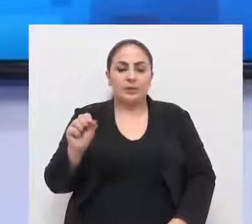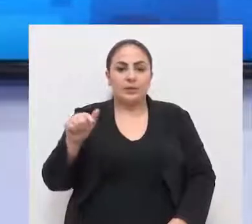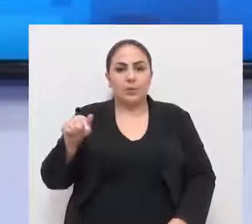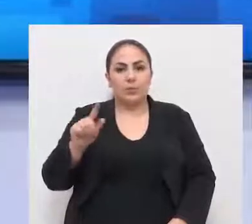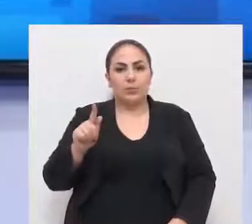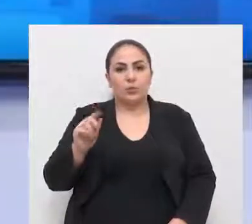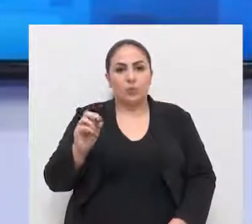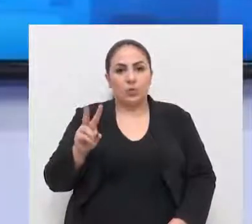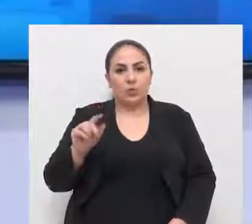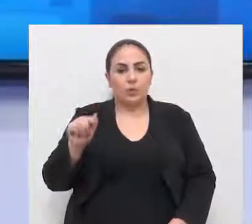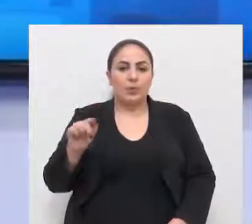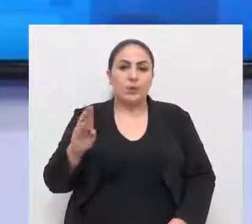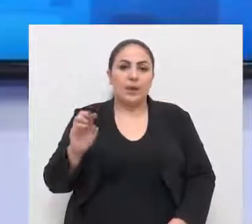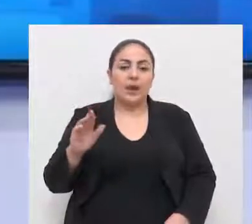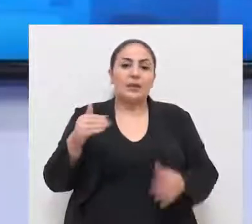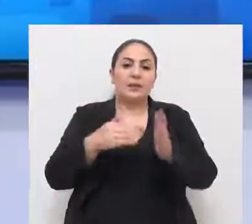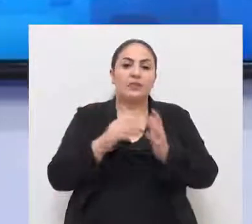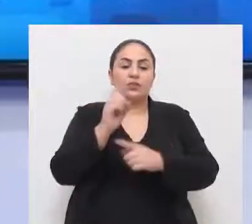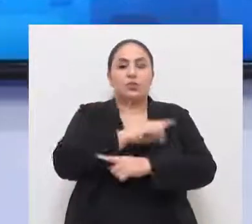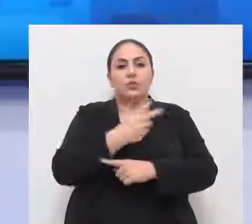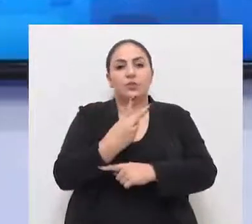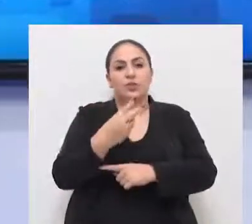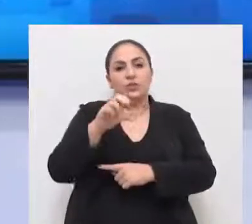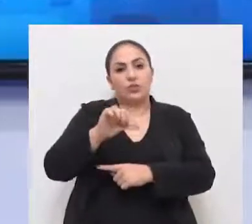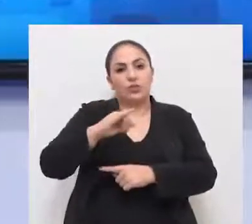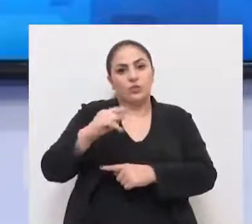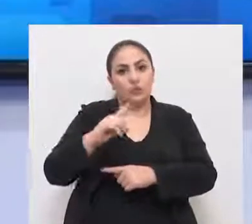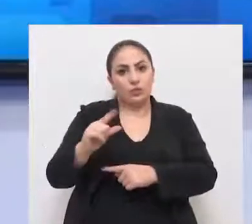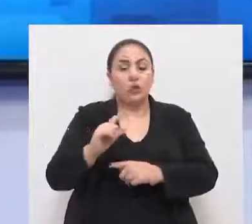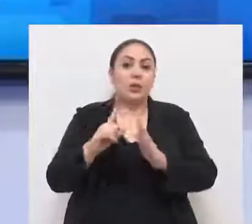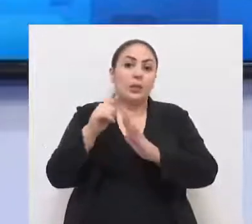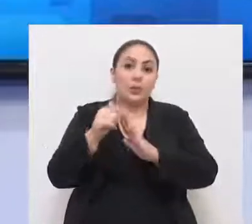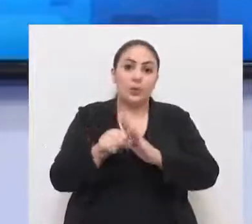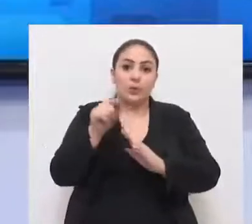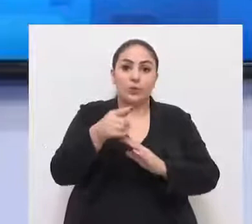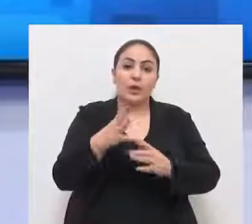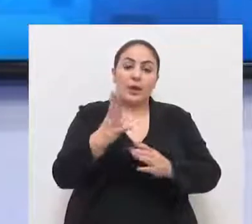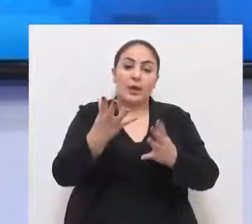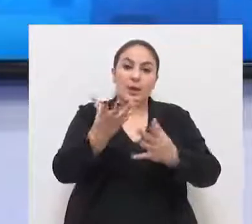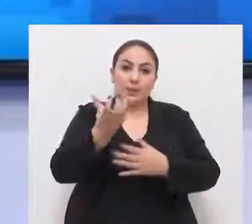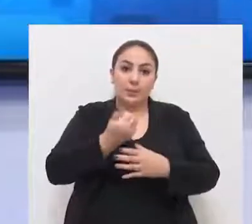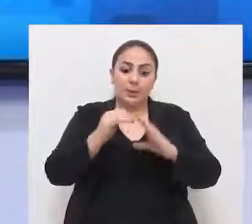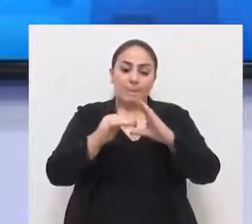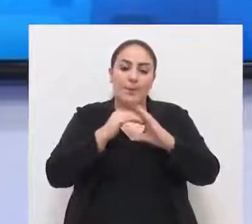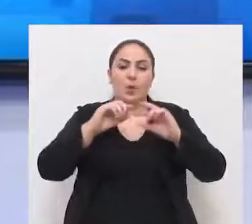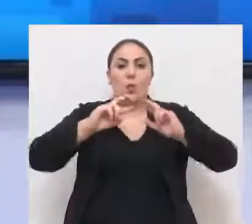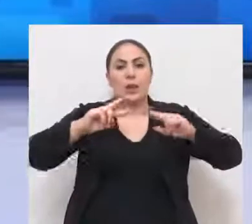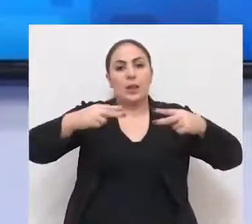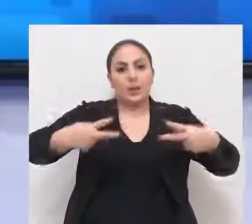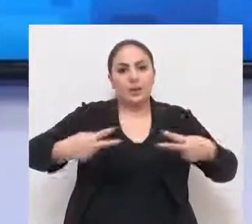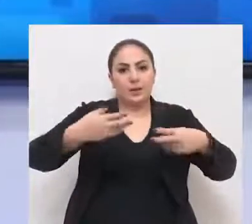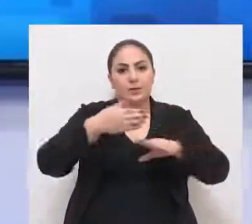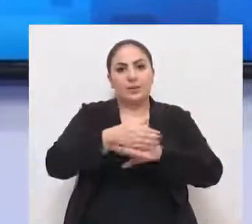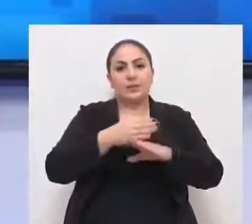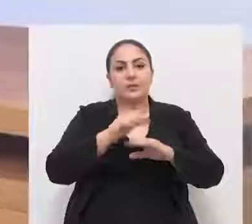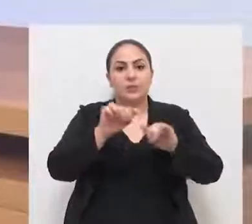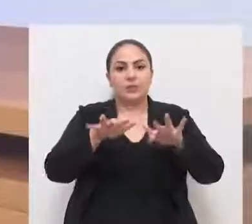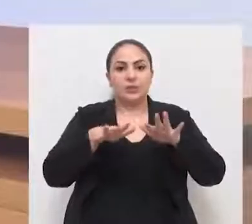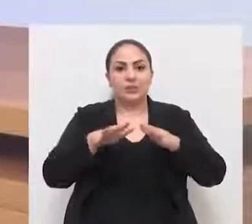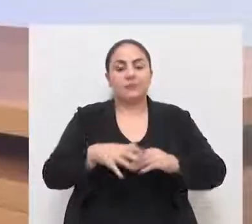cfp@cmpf.rs.gov.br até o dia 29 de julho. Depois disso, você receberá um link para acesso à